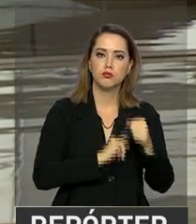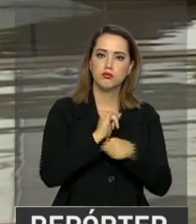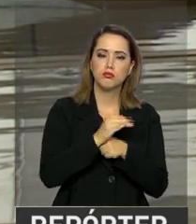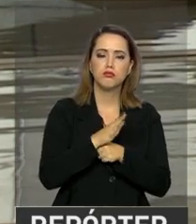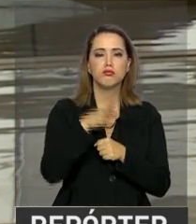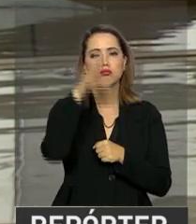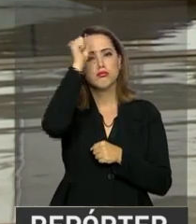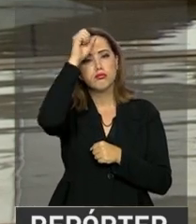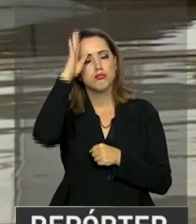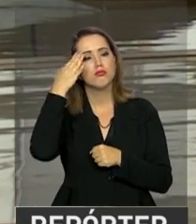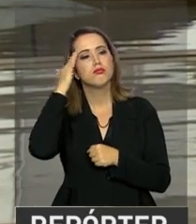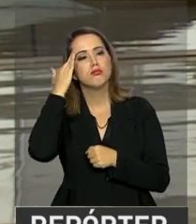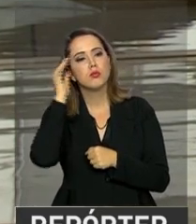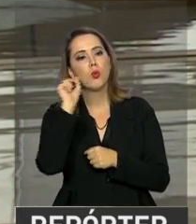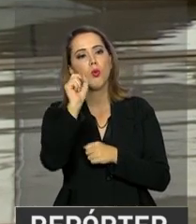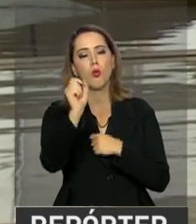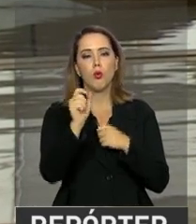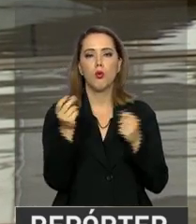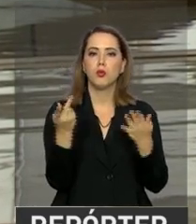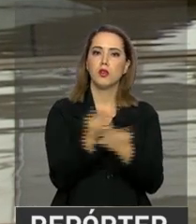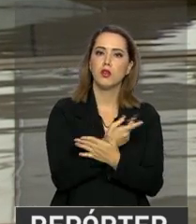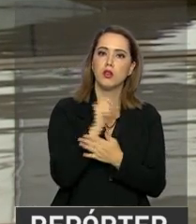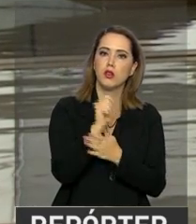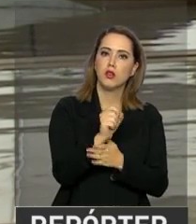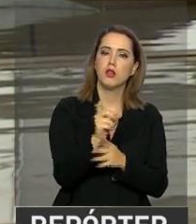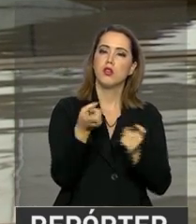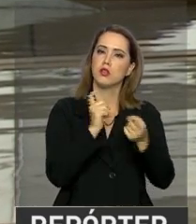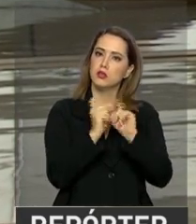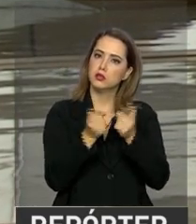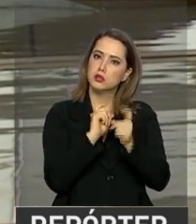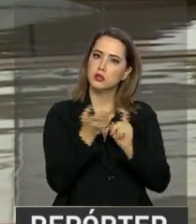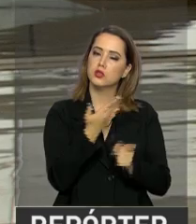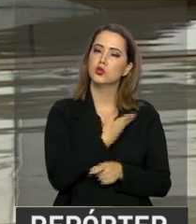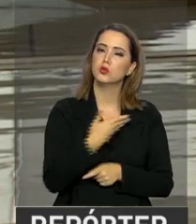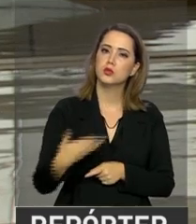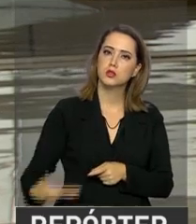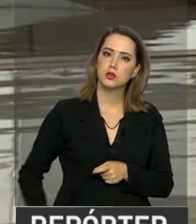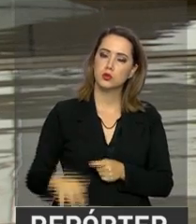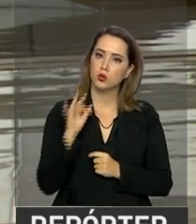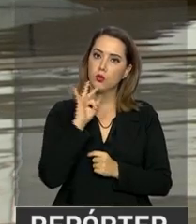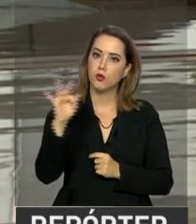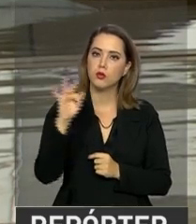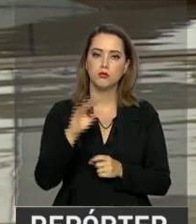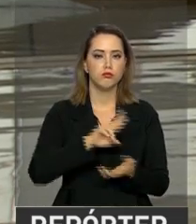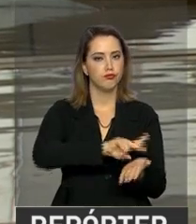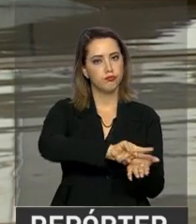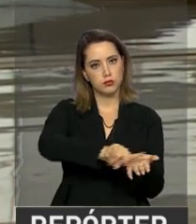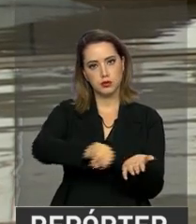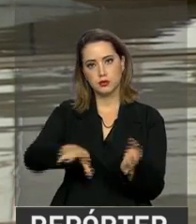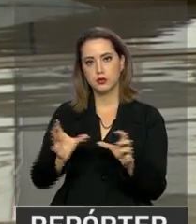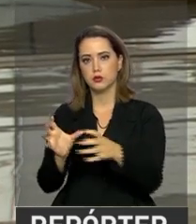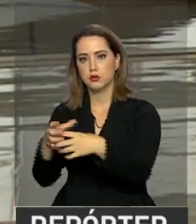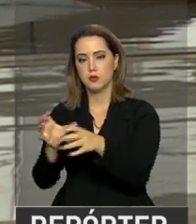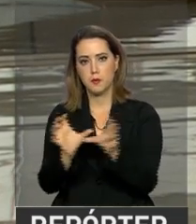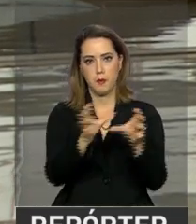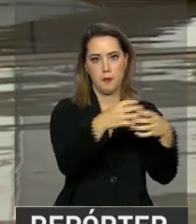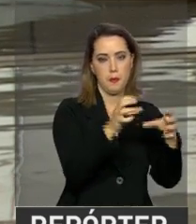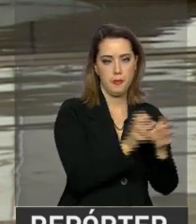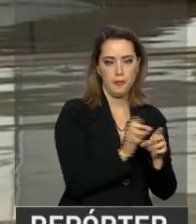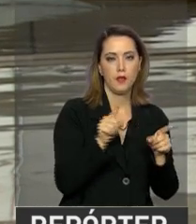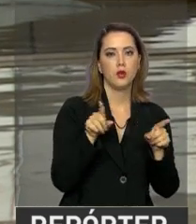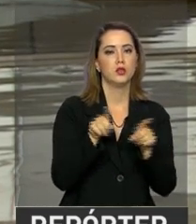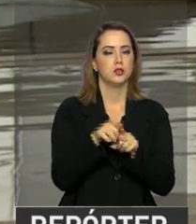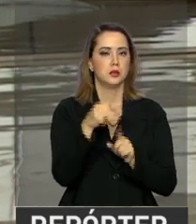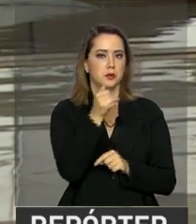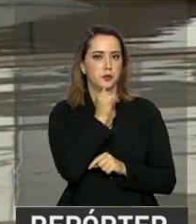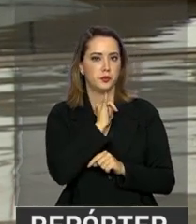visualizar como funciona a administração pública federal em diversas áreas, como, por exemplo, a execução orçamentária e